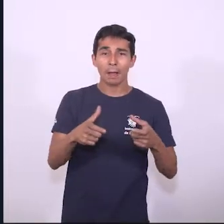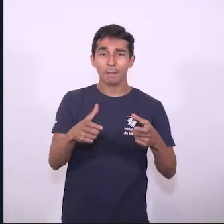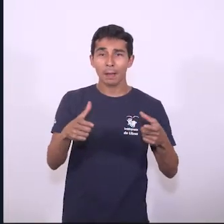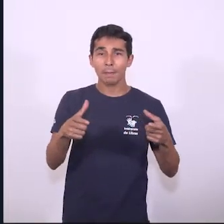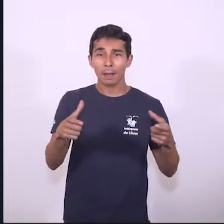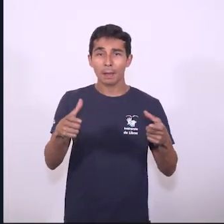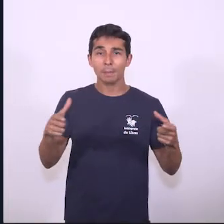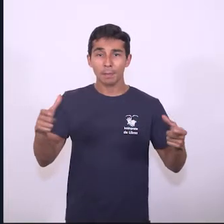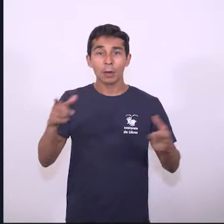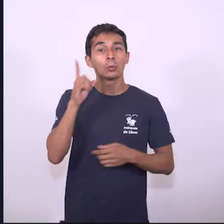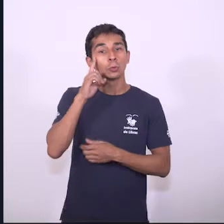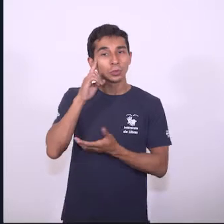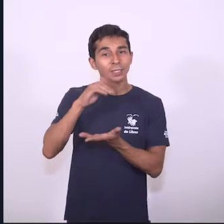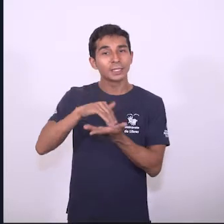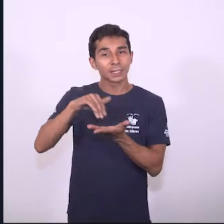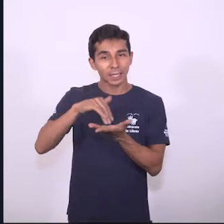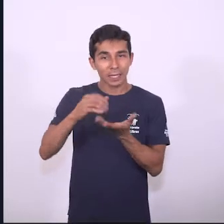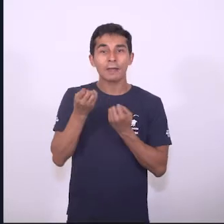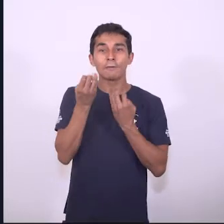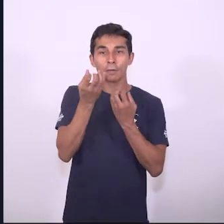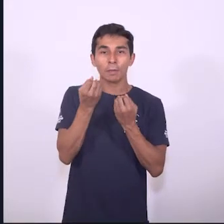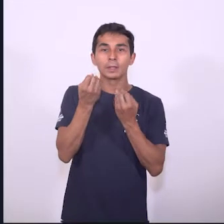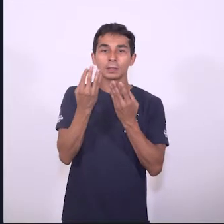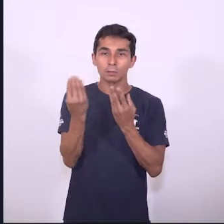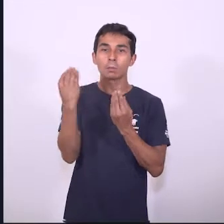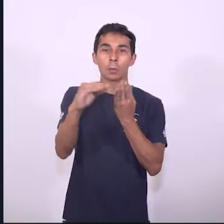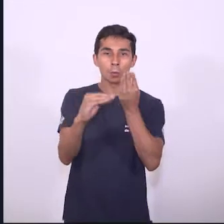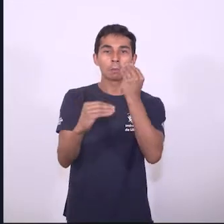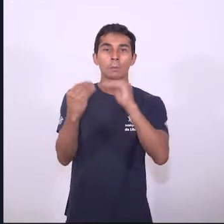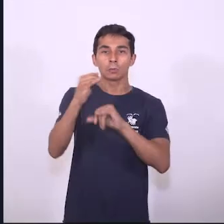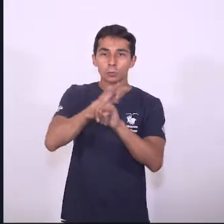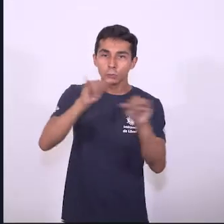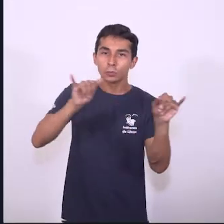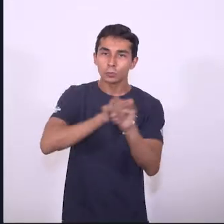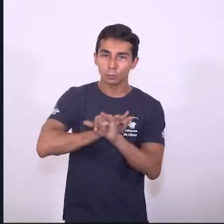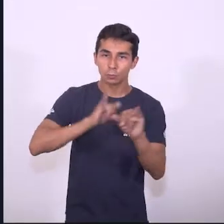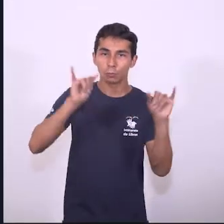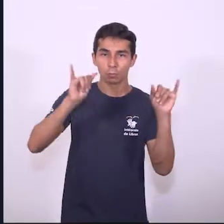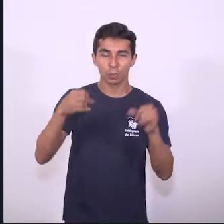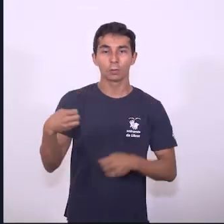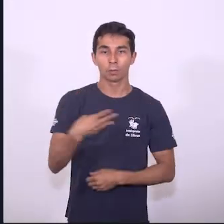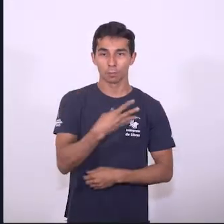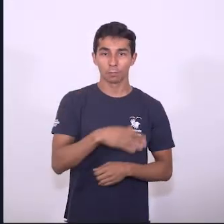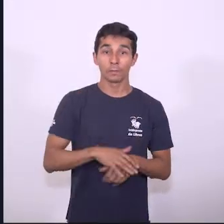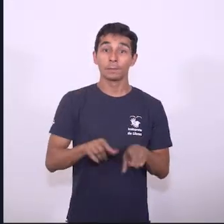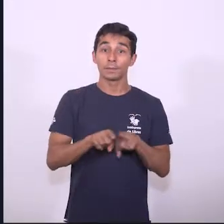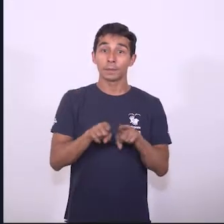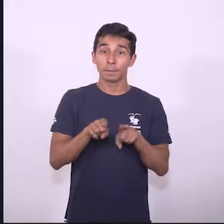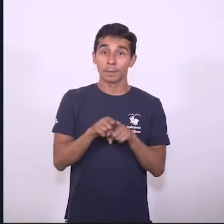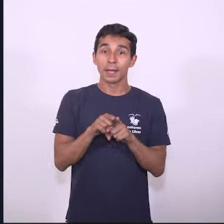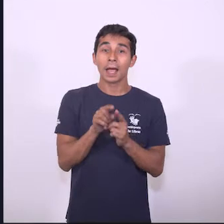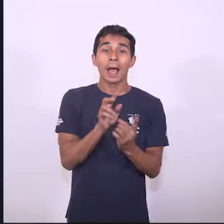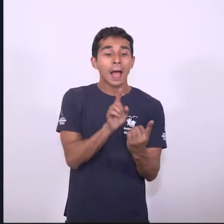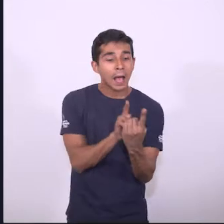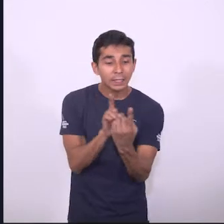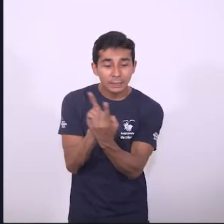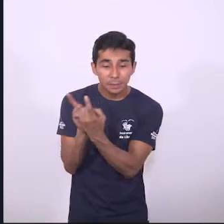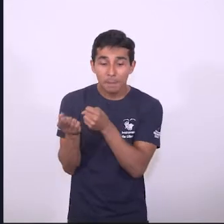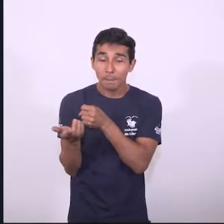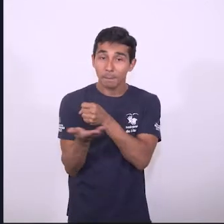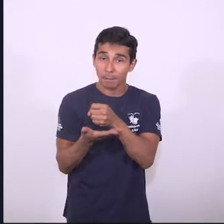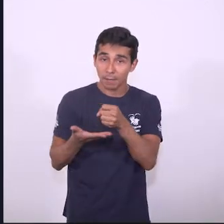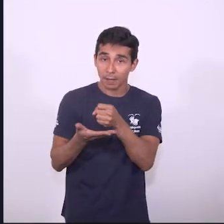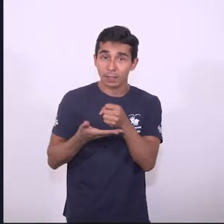pela vigilância sanitária. Uma outra questão importante que a gente vê na atenção básica, aí a doutora Sandra, depois a doutora